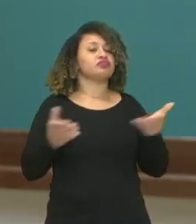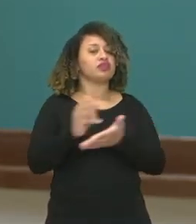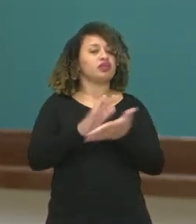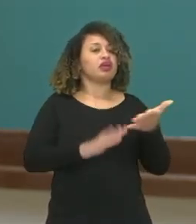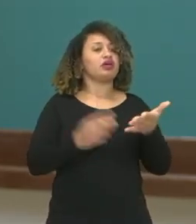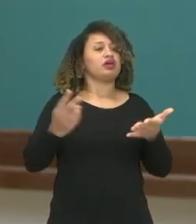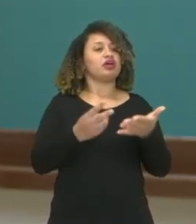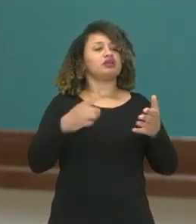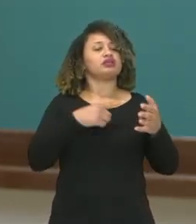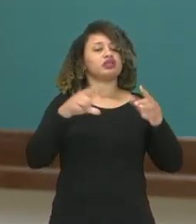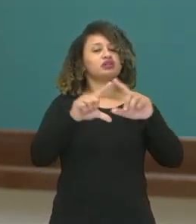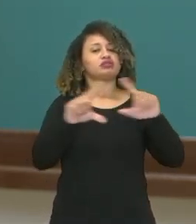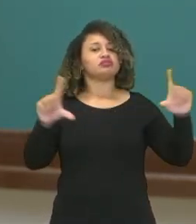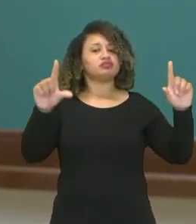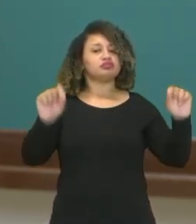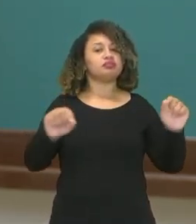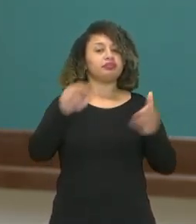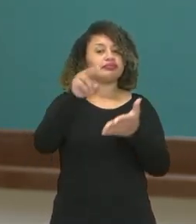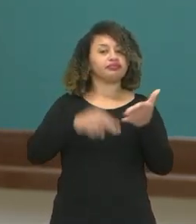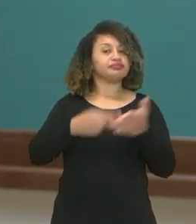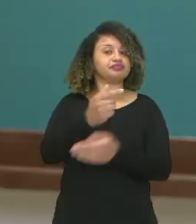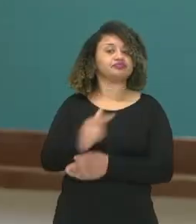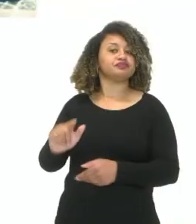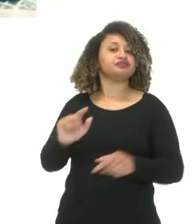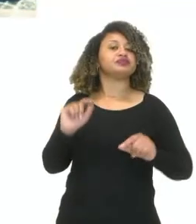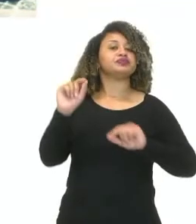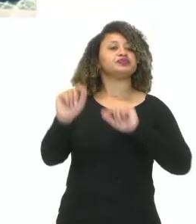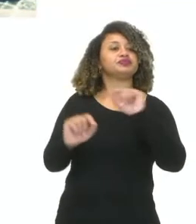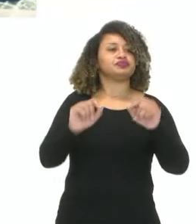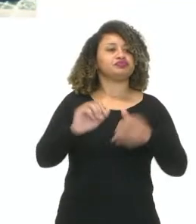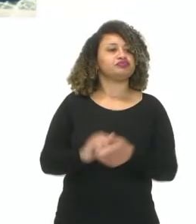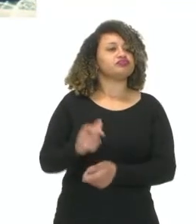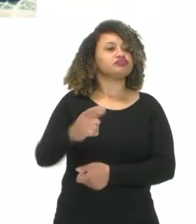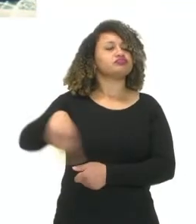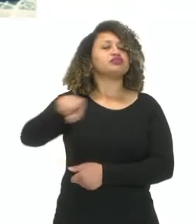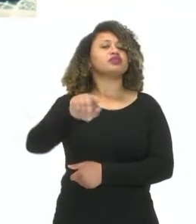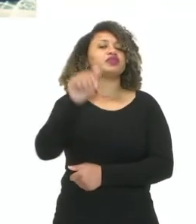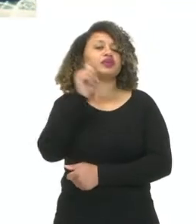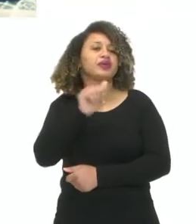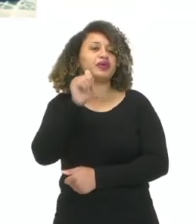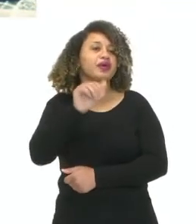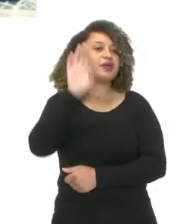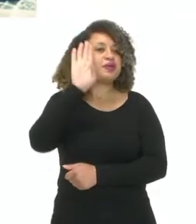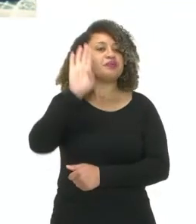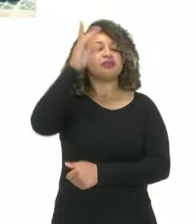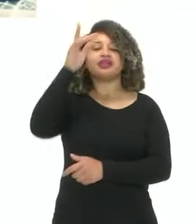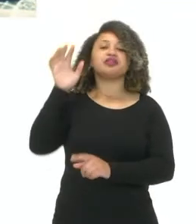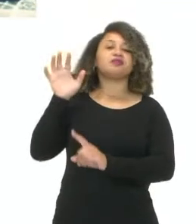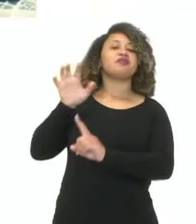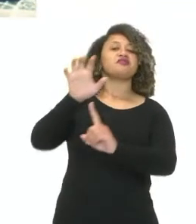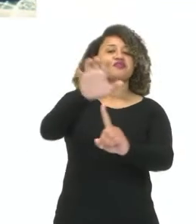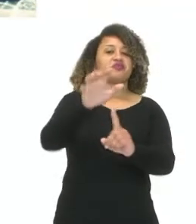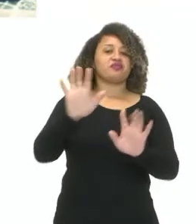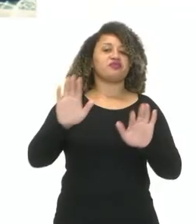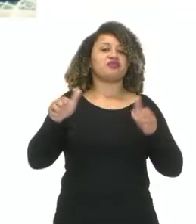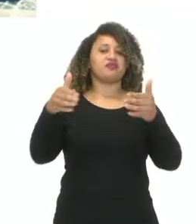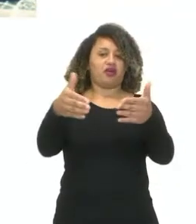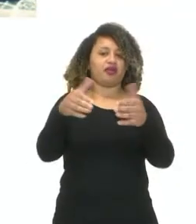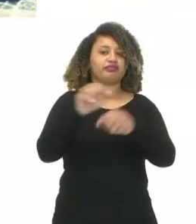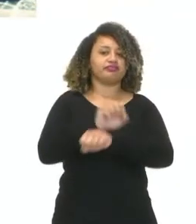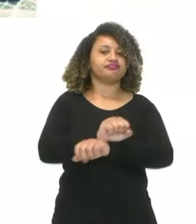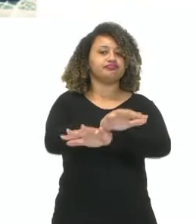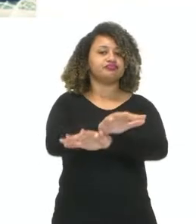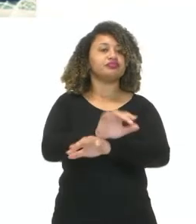gente tem um trecho para reler. O público feminino é o principal alvo da mídia, que mostra